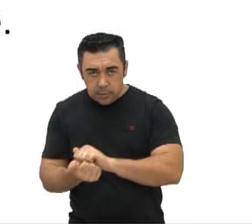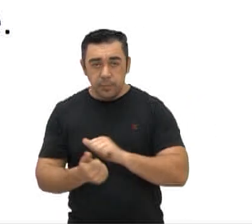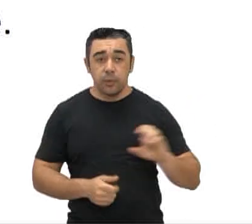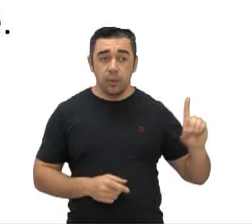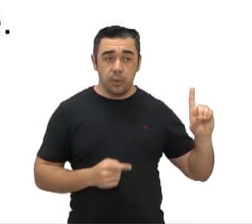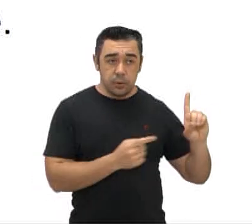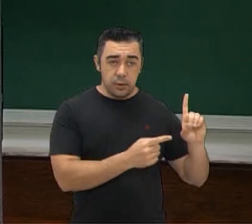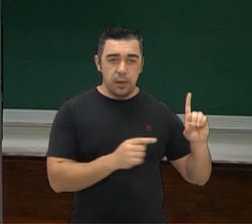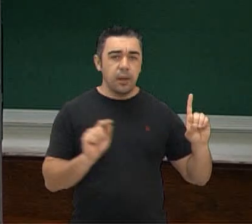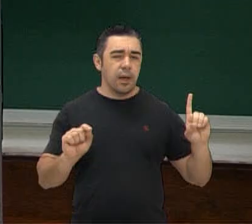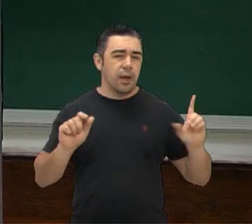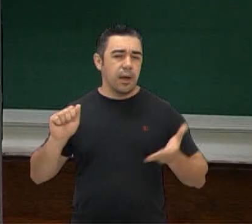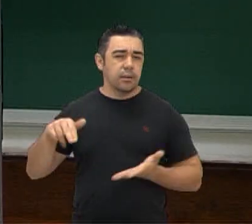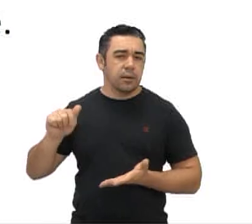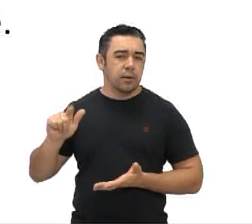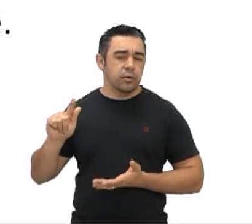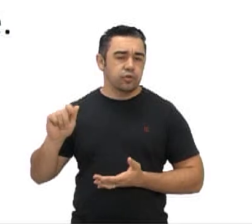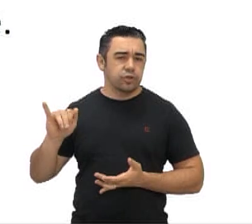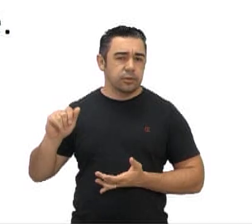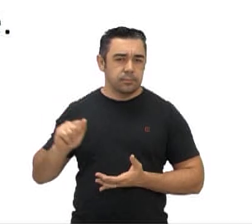D, analogia.